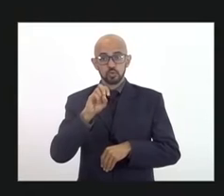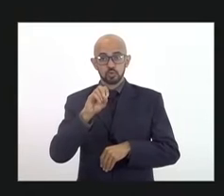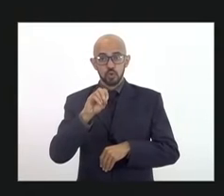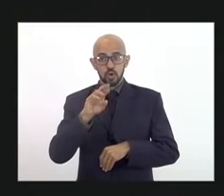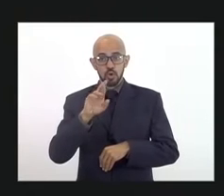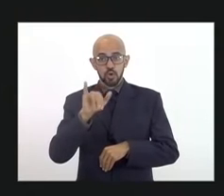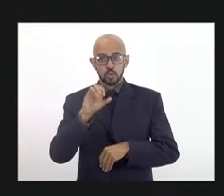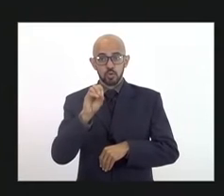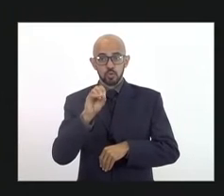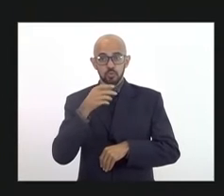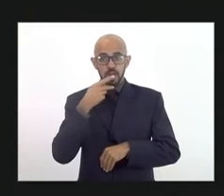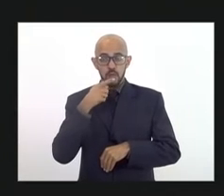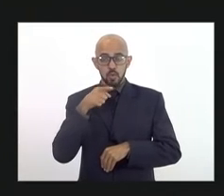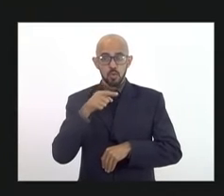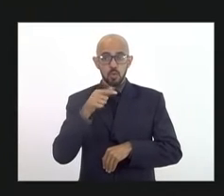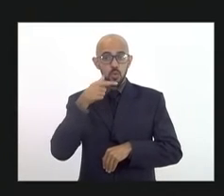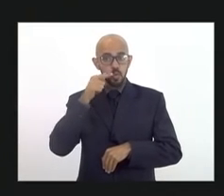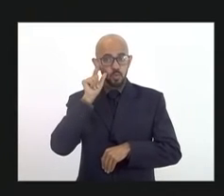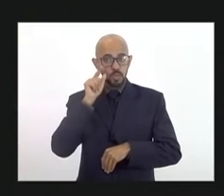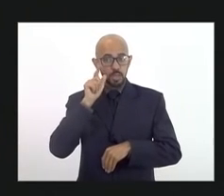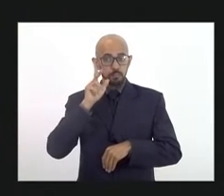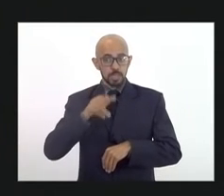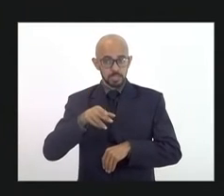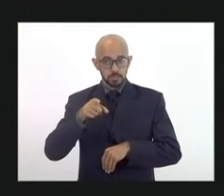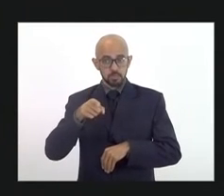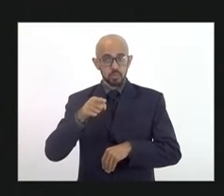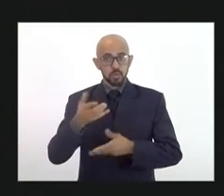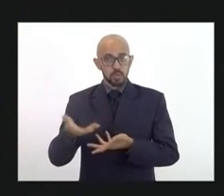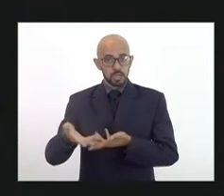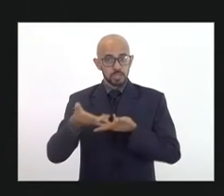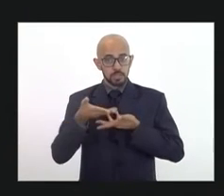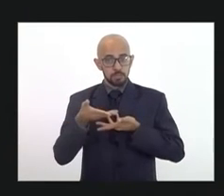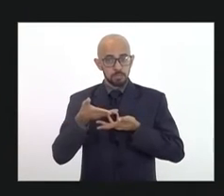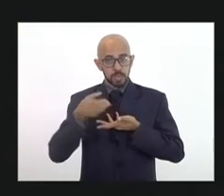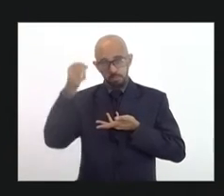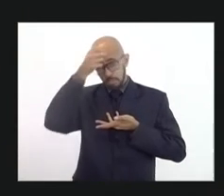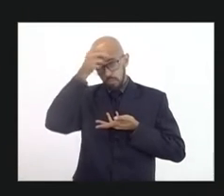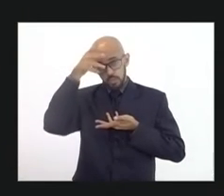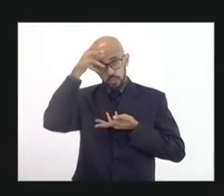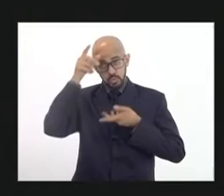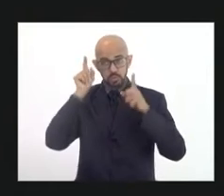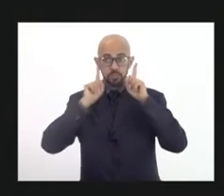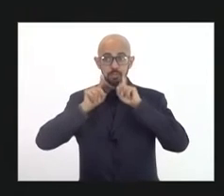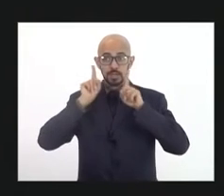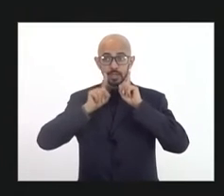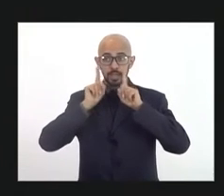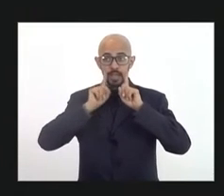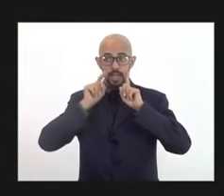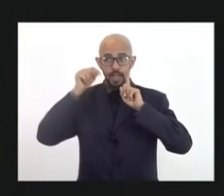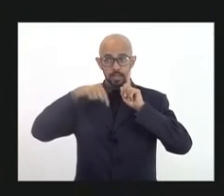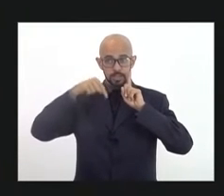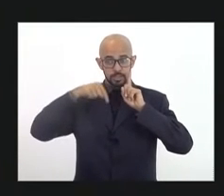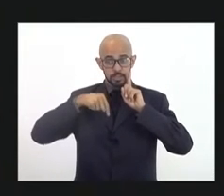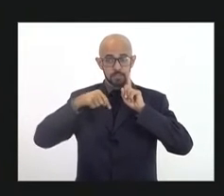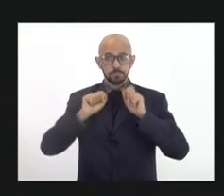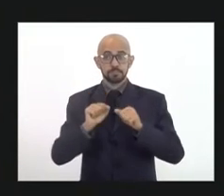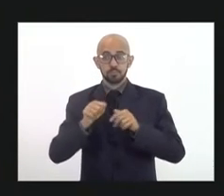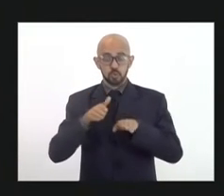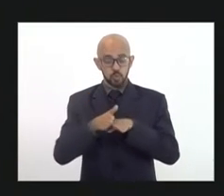Estado, ontem mesmo recebi a Prefeitura de Maricá aqui no Palácio, por orientação do nosso